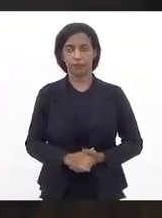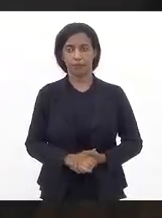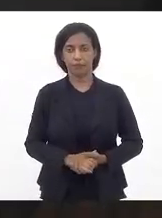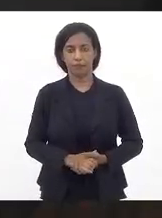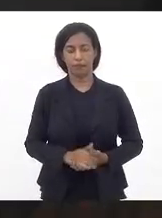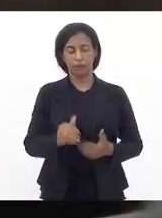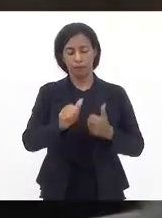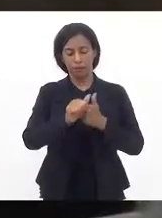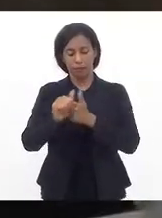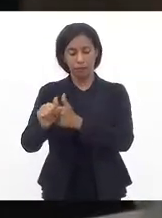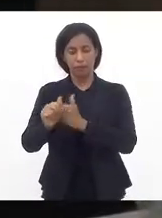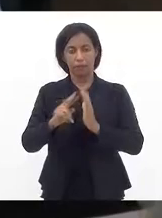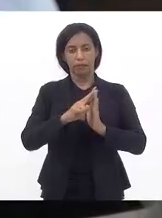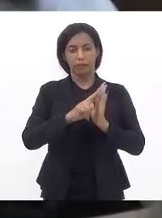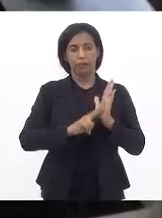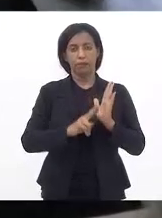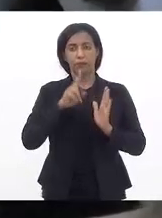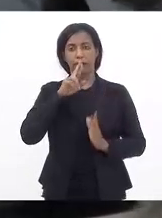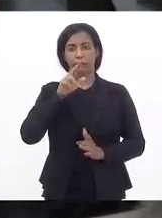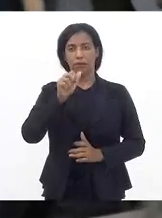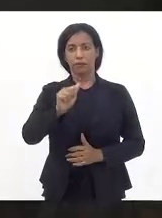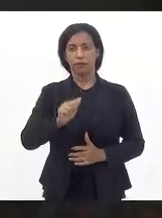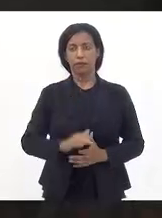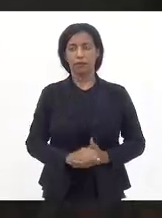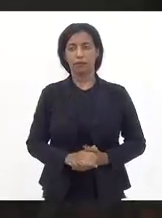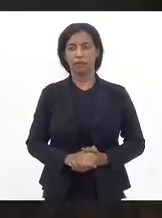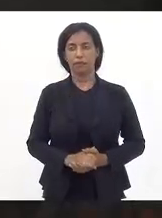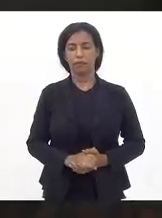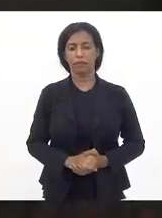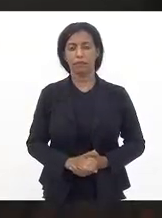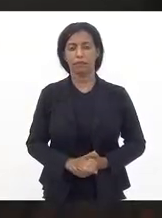Me acompanhe relatório para Rodrigo Marinho